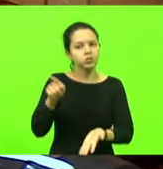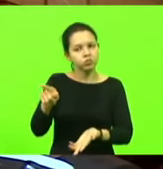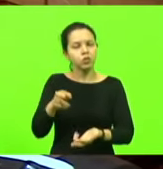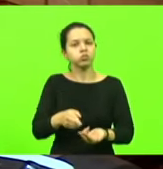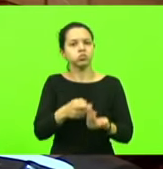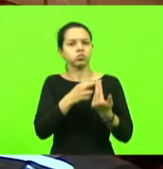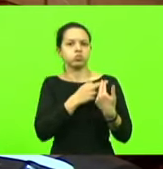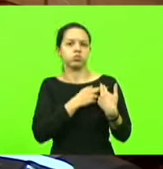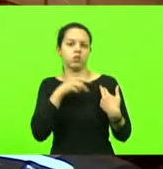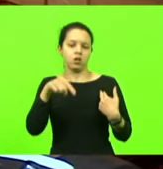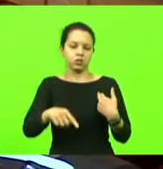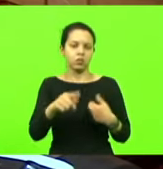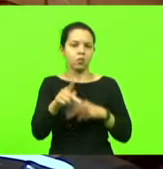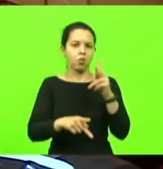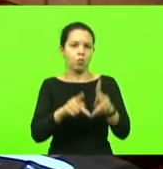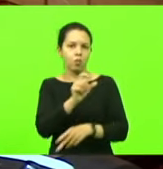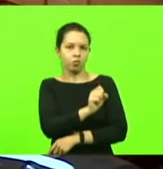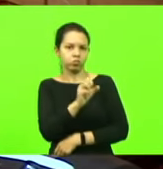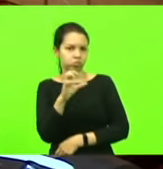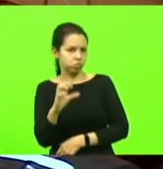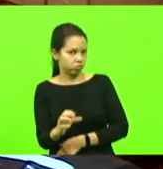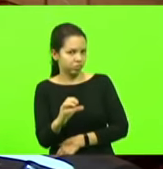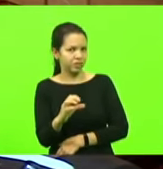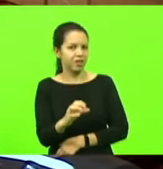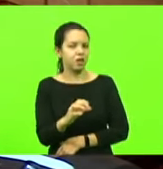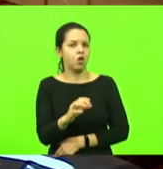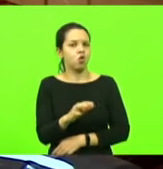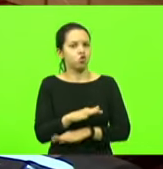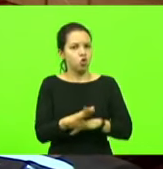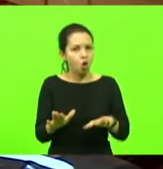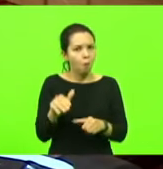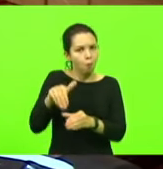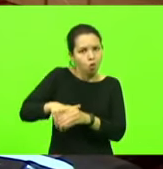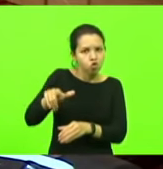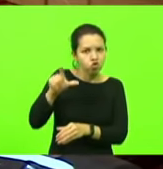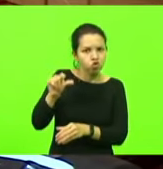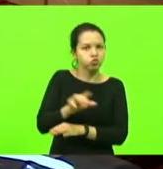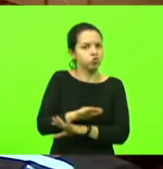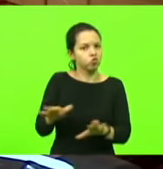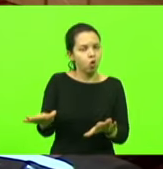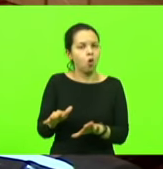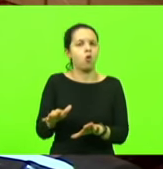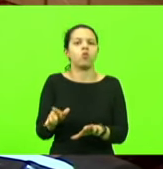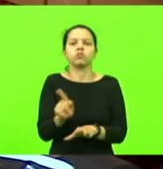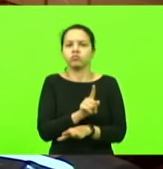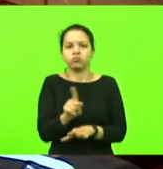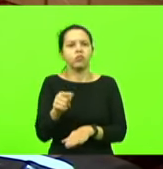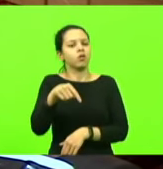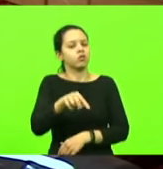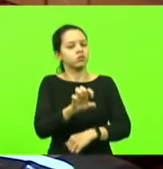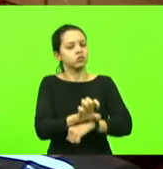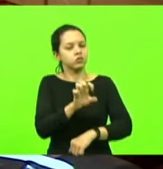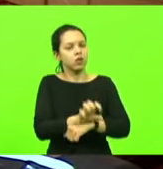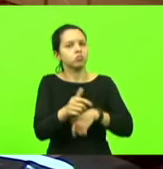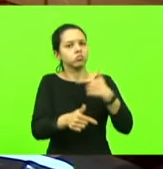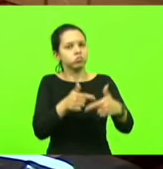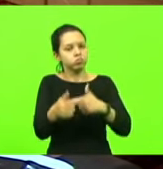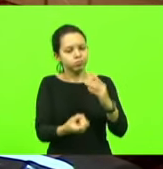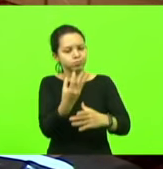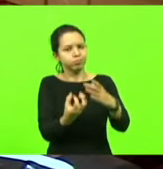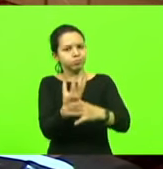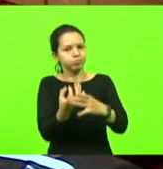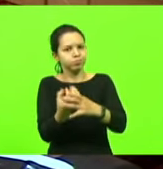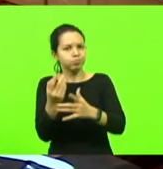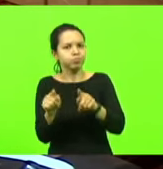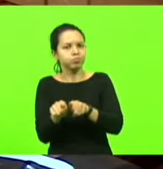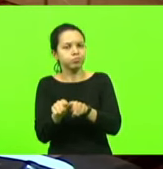povo de Santa Catarina. E não é apenas por razões eleitorais, é pelo tanto que este Estado produz e contribui com os